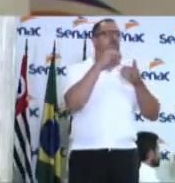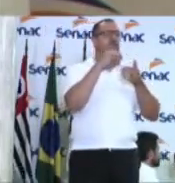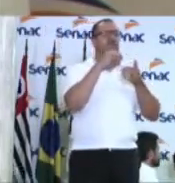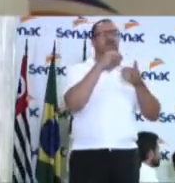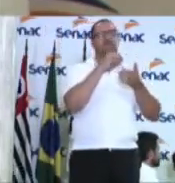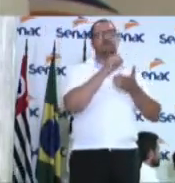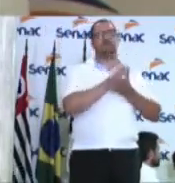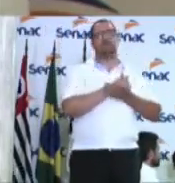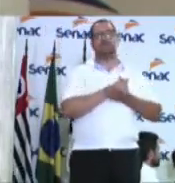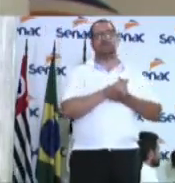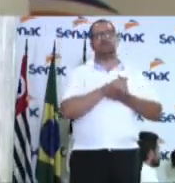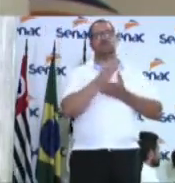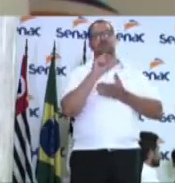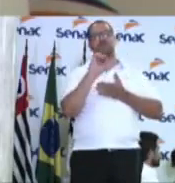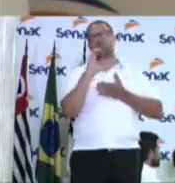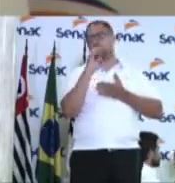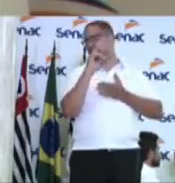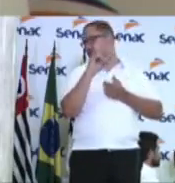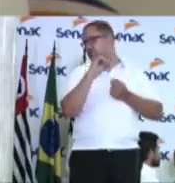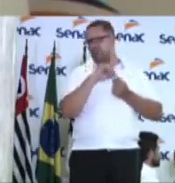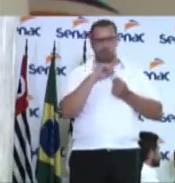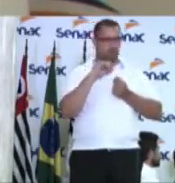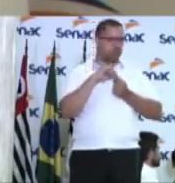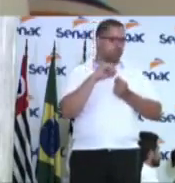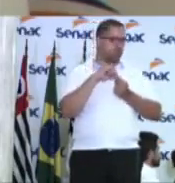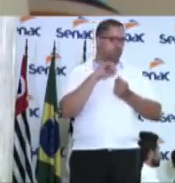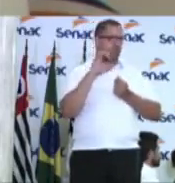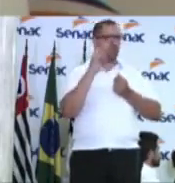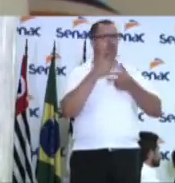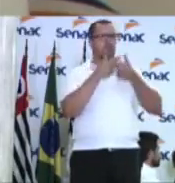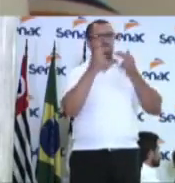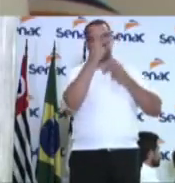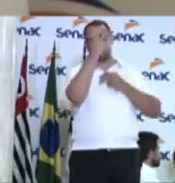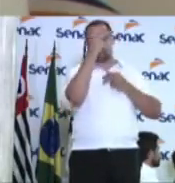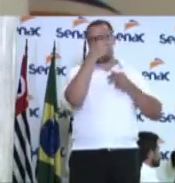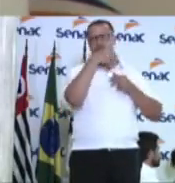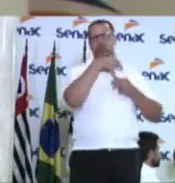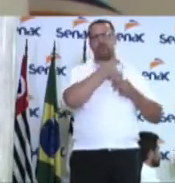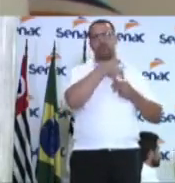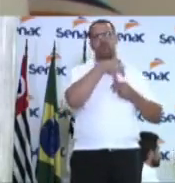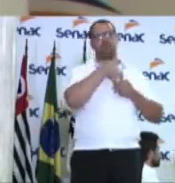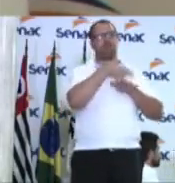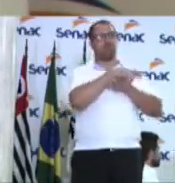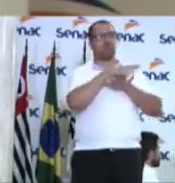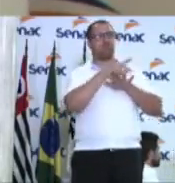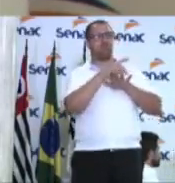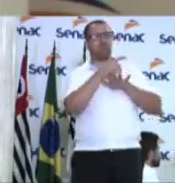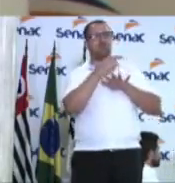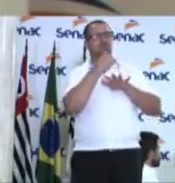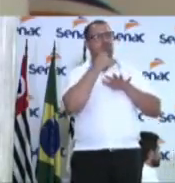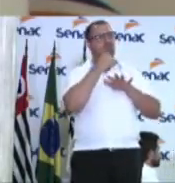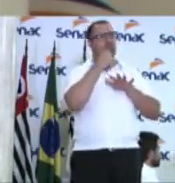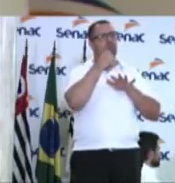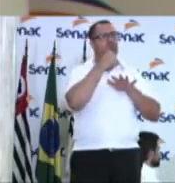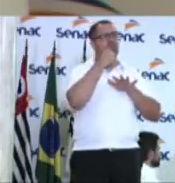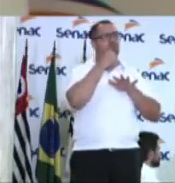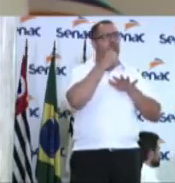né? Ok para no ponto de vista de algumas pessoas, enquanto isso tinham muitas mulheres ofendidas,